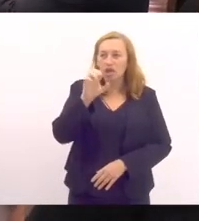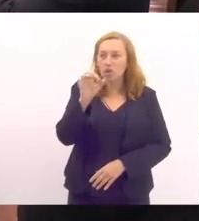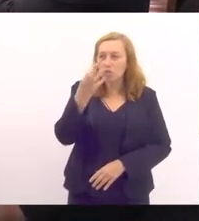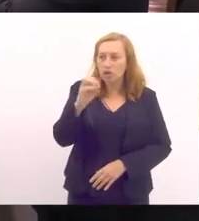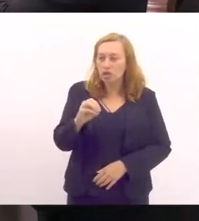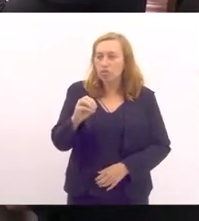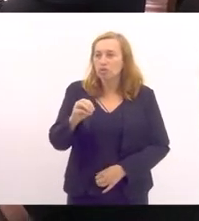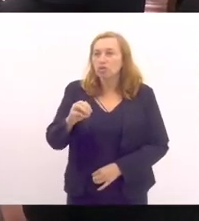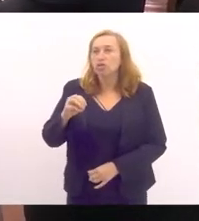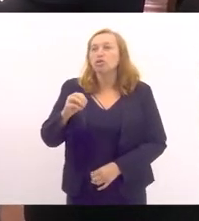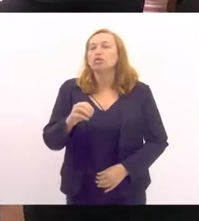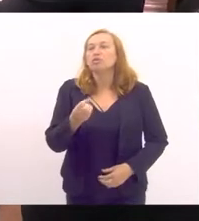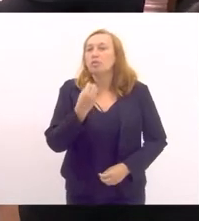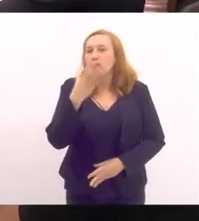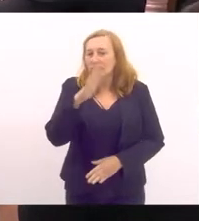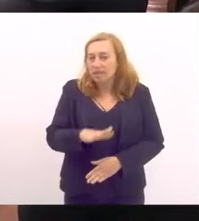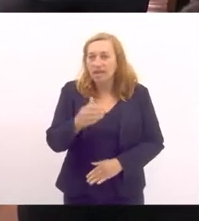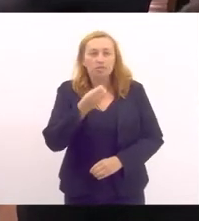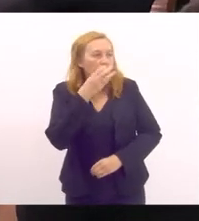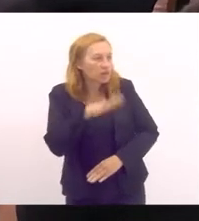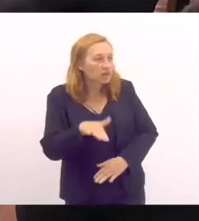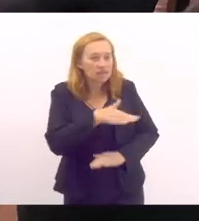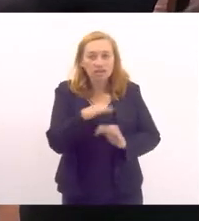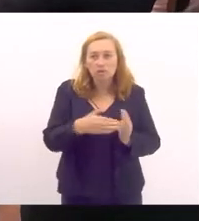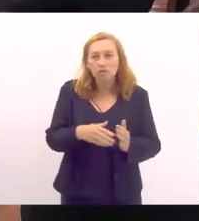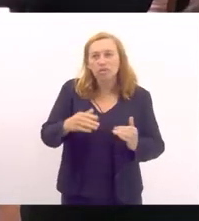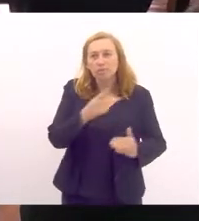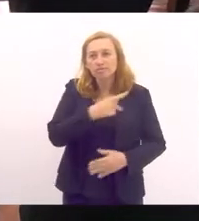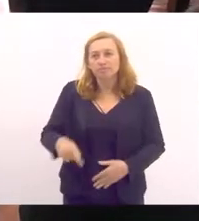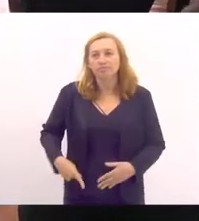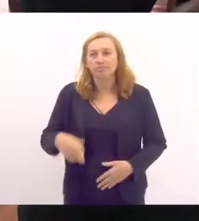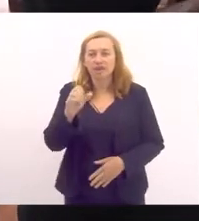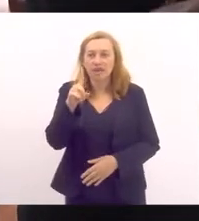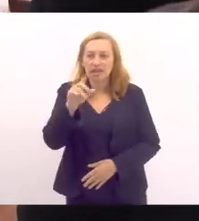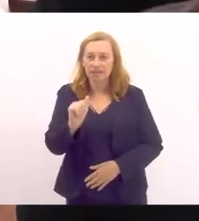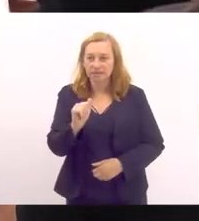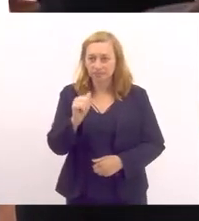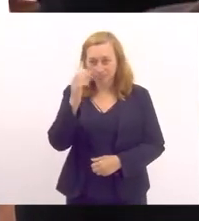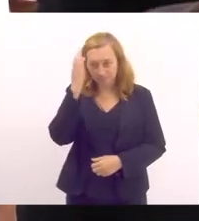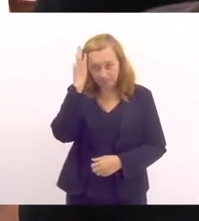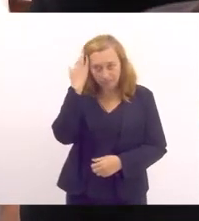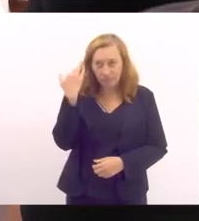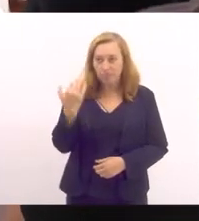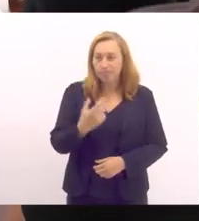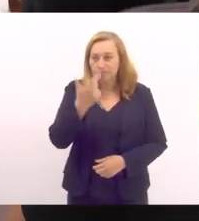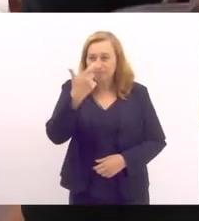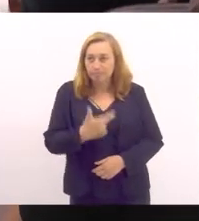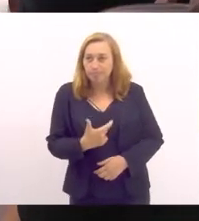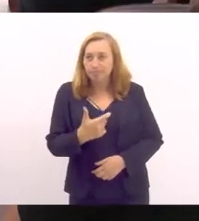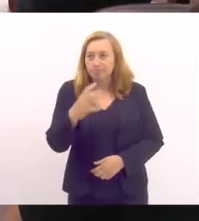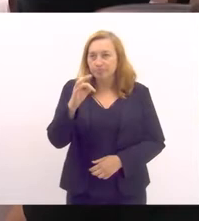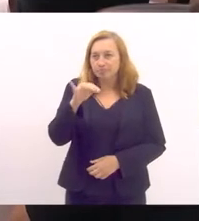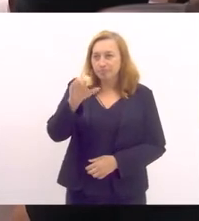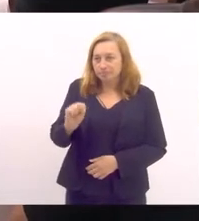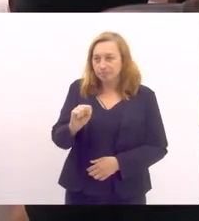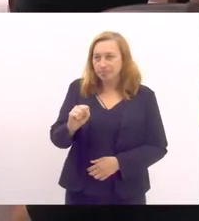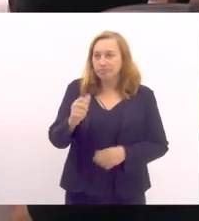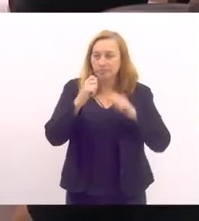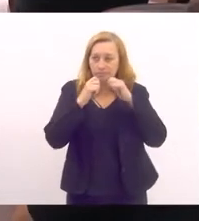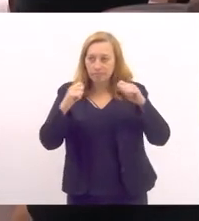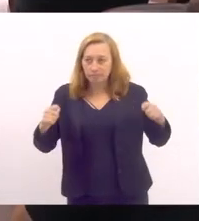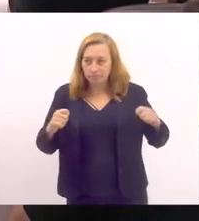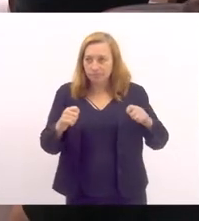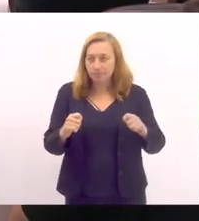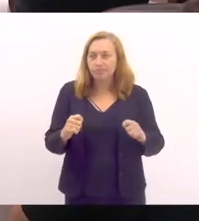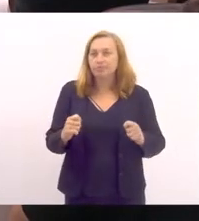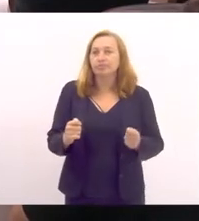Olá, boa tarde a todos, presidenta Alana. Eu sou Thaisa, né, sou assessora do deputado Eurico Júnior, também é membro da Comissão de